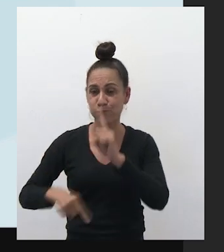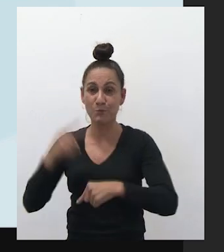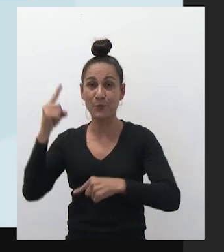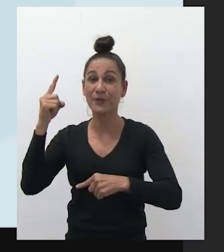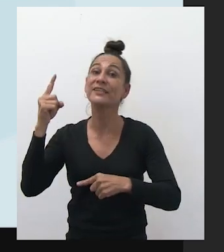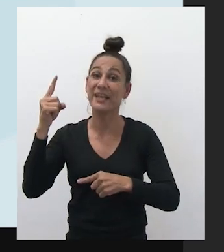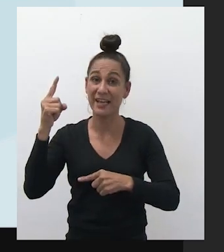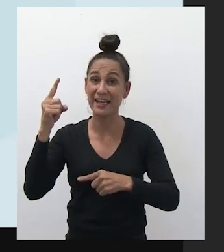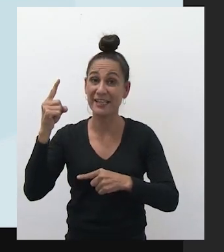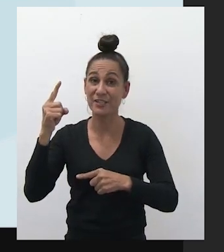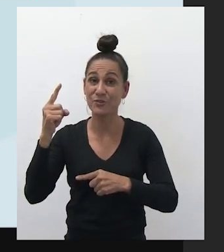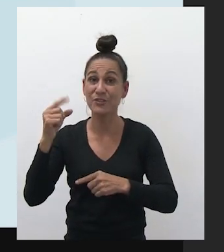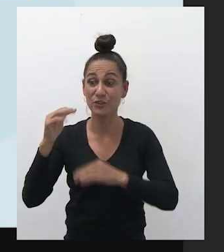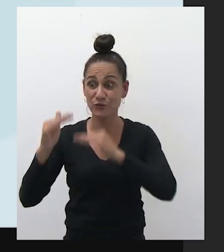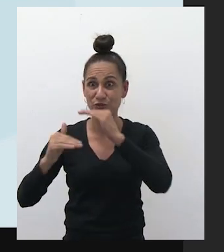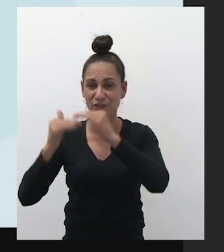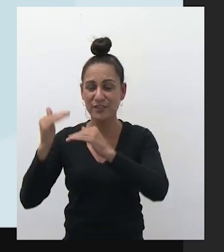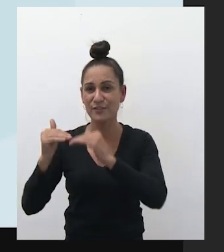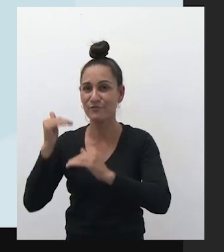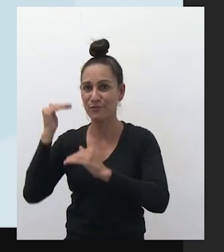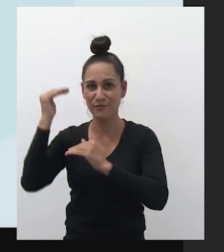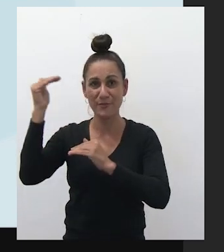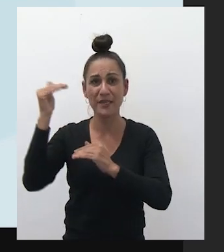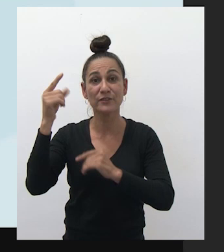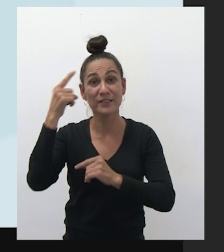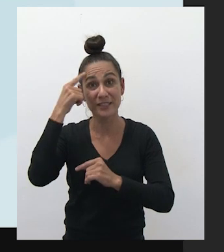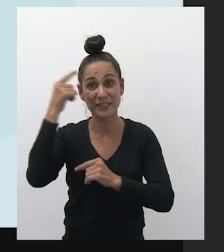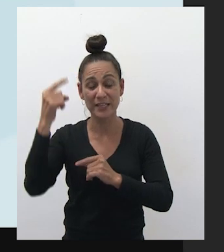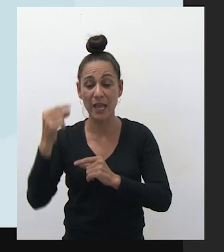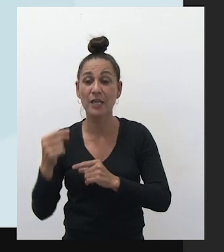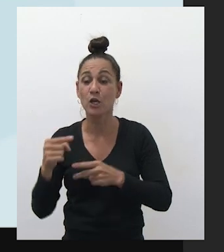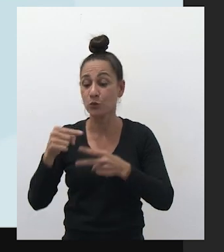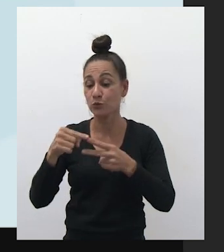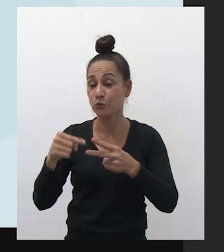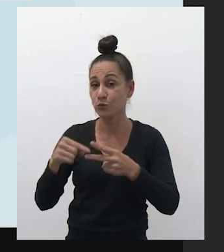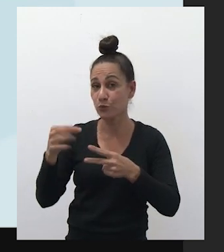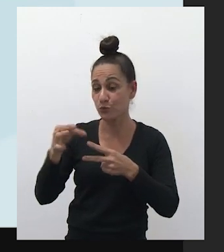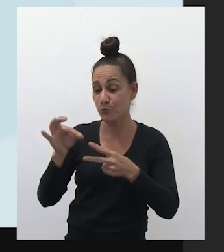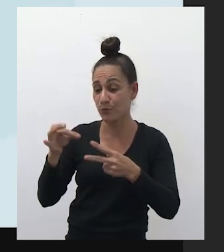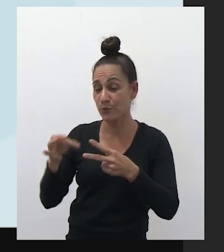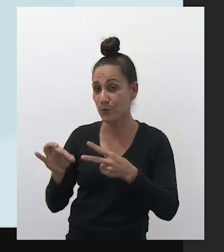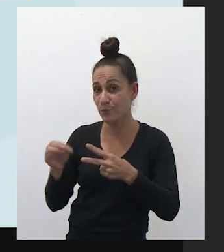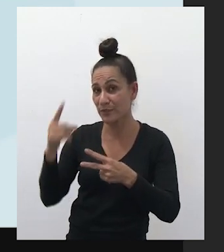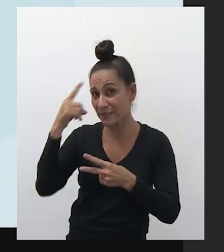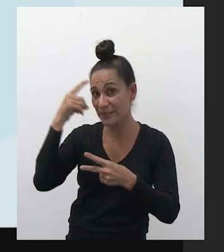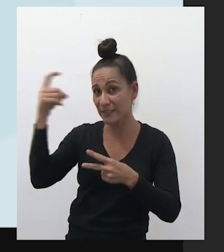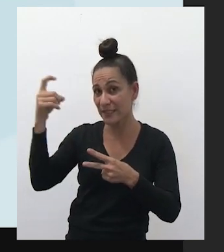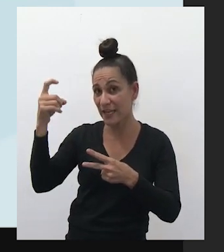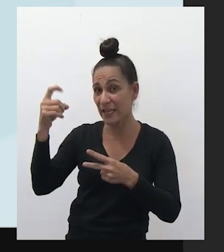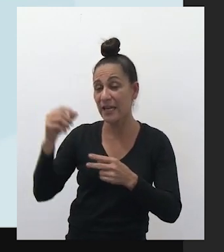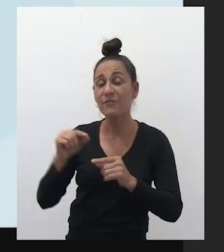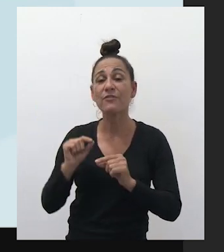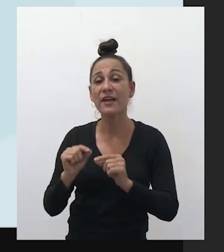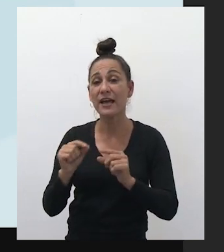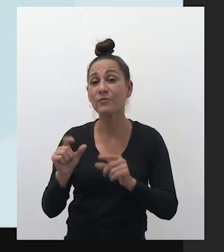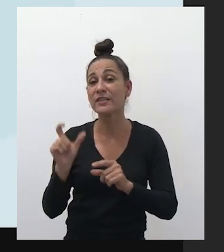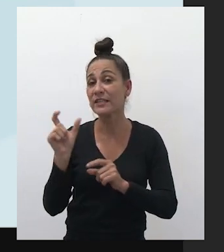à ideia de crescimento. Vamos ver essas duas ideias, cada uma a seu tempo. Falar então em progresso.